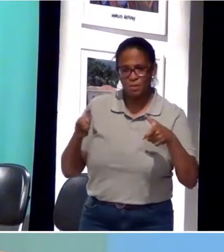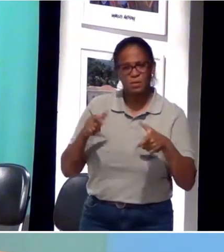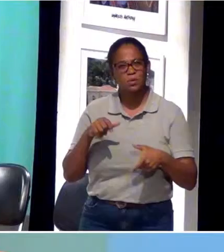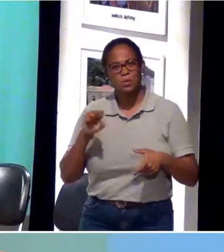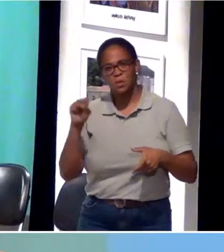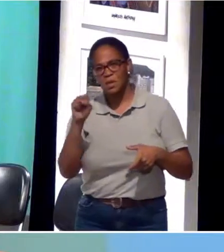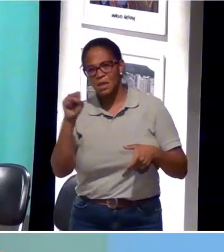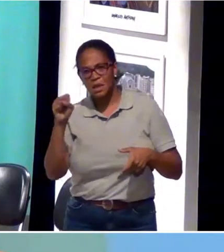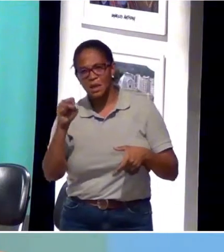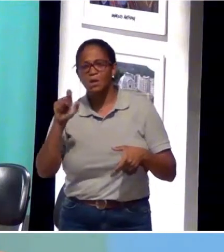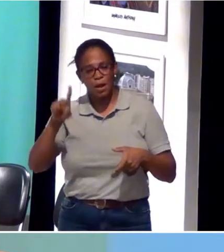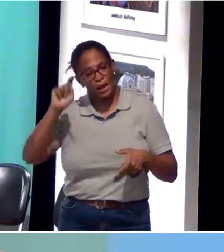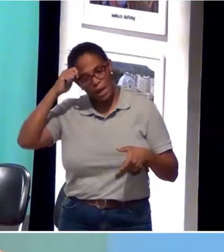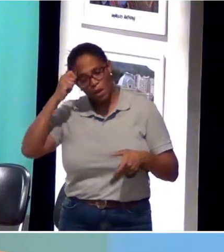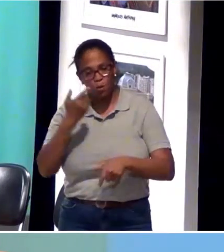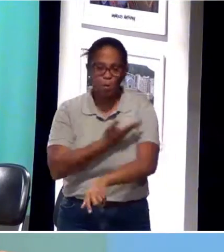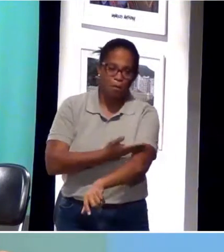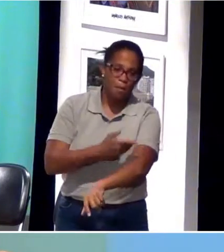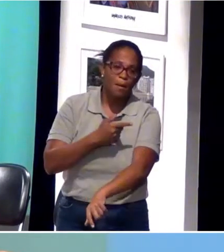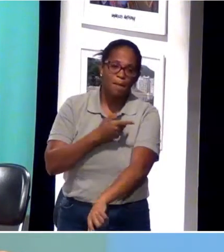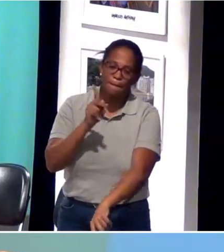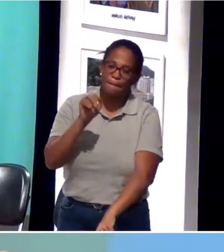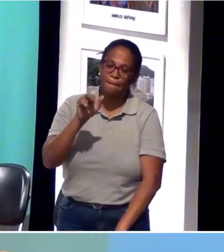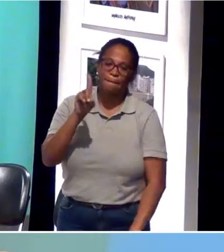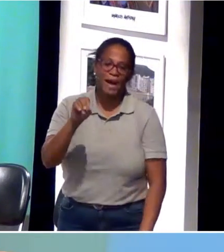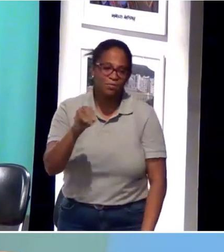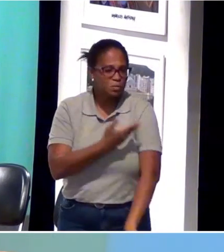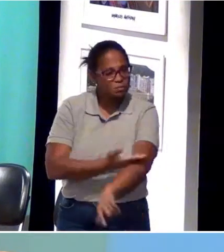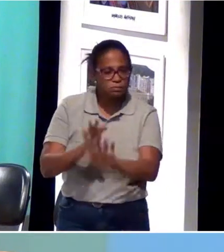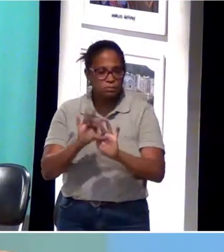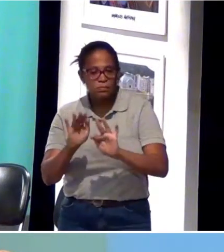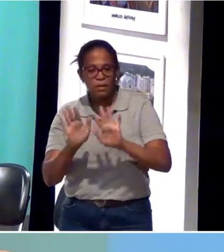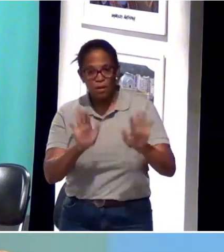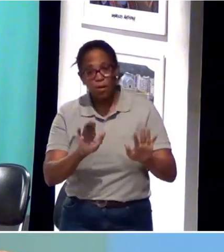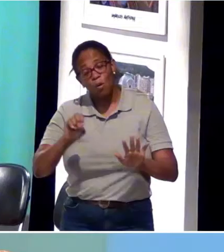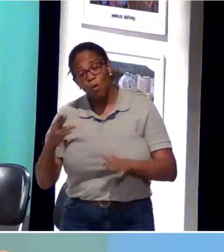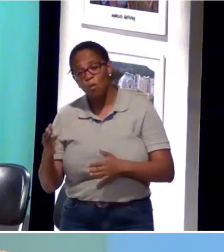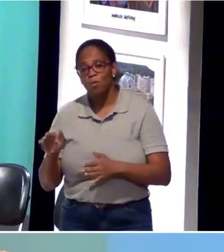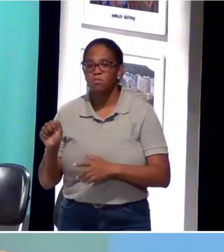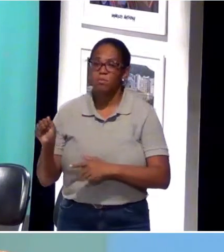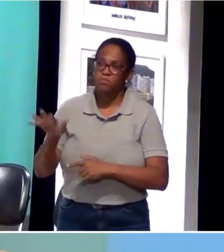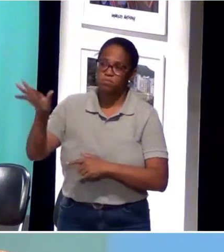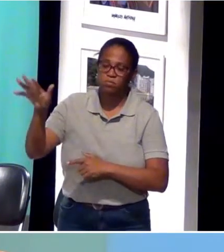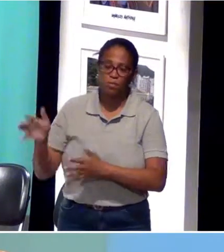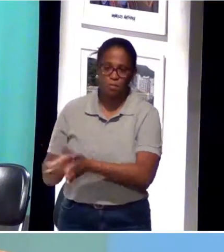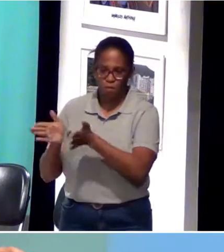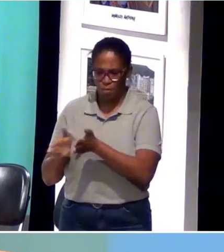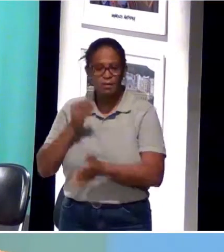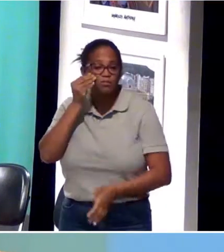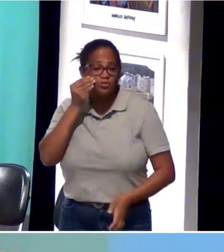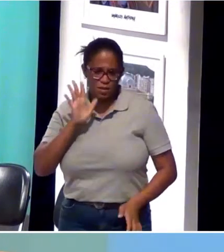número altíssimo, é adolescente pobre, morador de comunidades subalternizadas. Na minha experiência lá, eu atendi